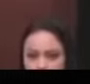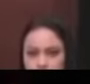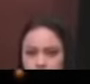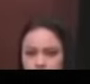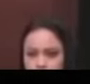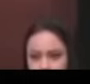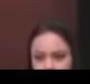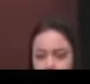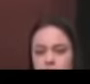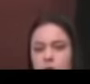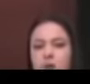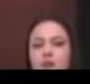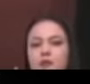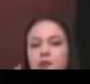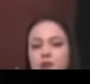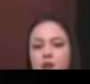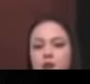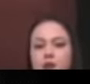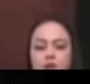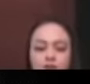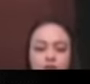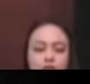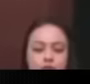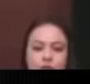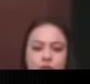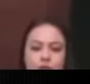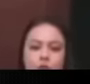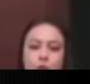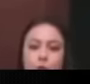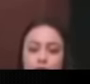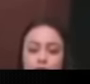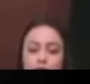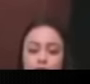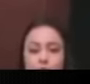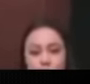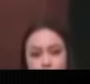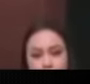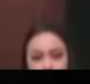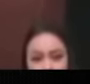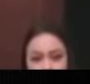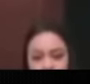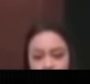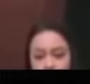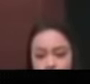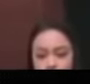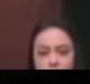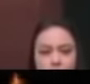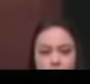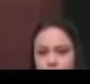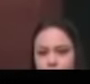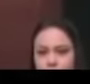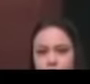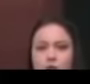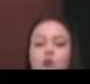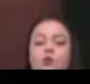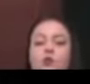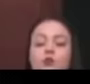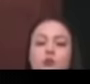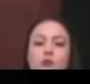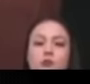e alegar a exceção de constitucionalidade na forma do inciso 3. Qual? Se a parte o fizer, aí o